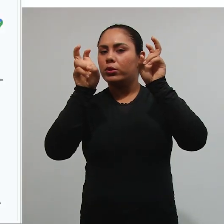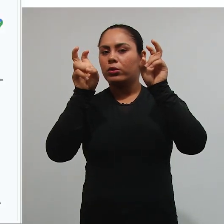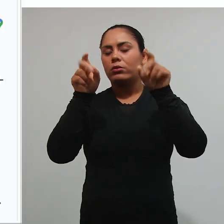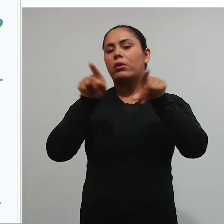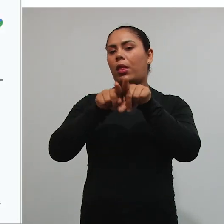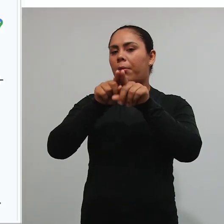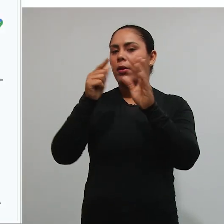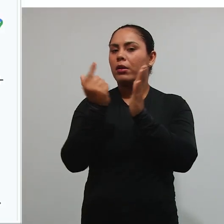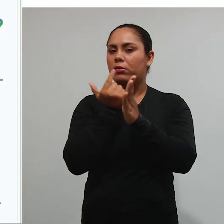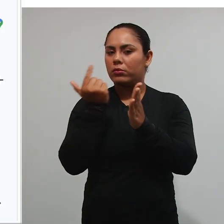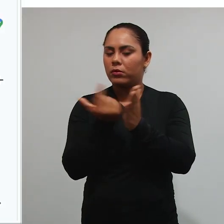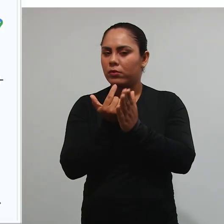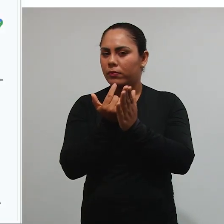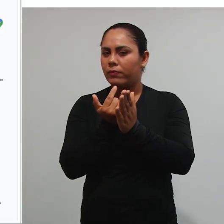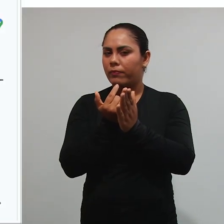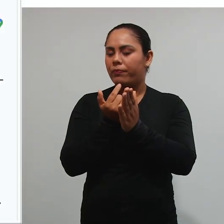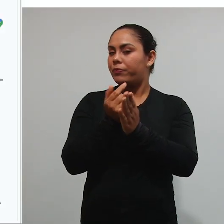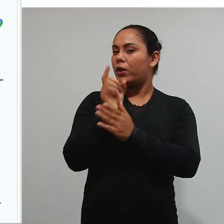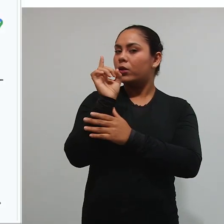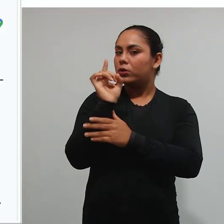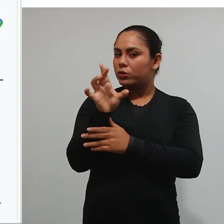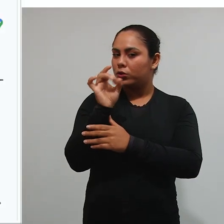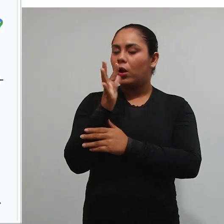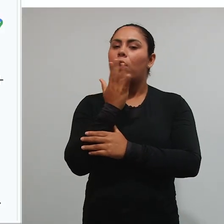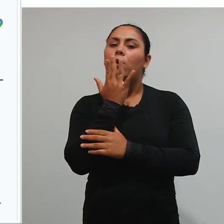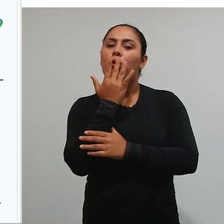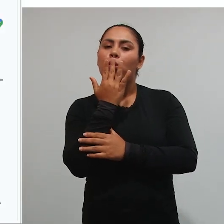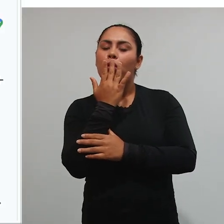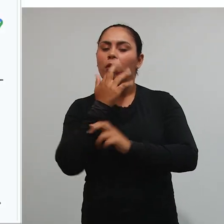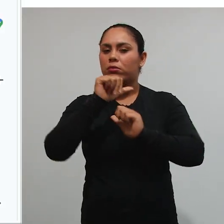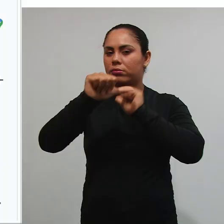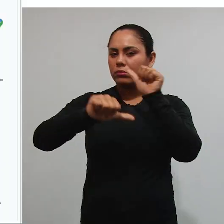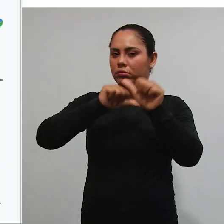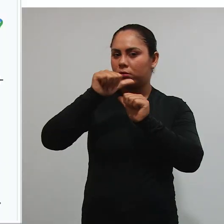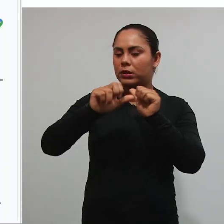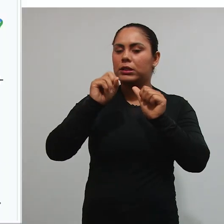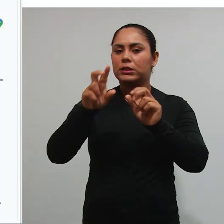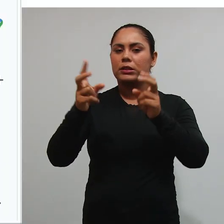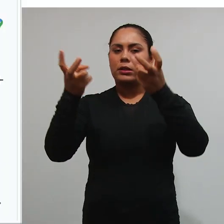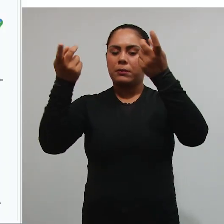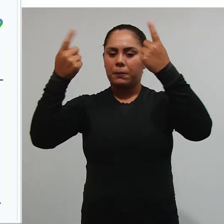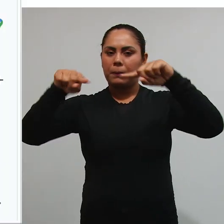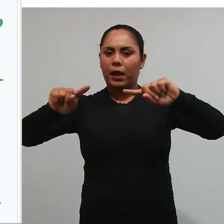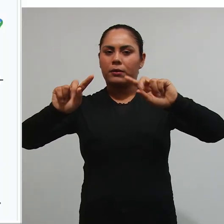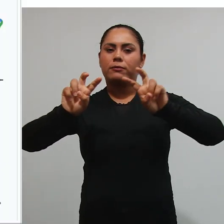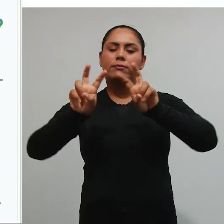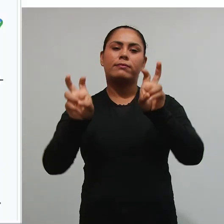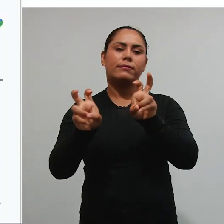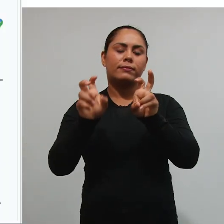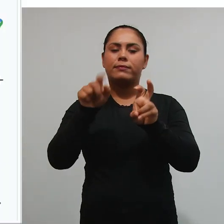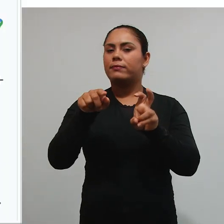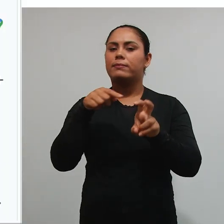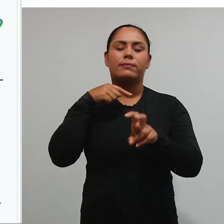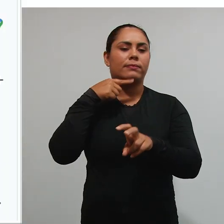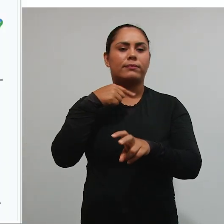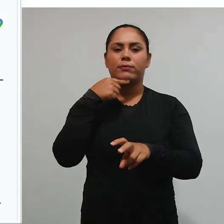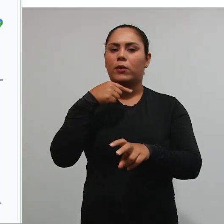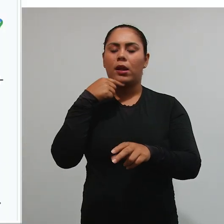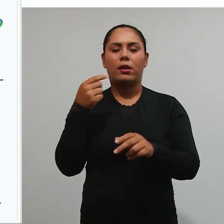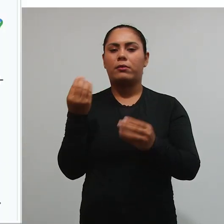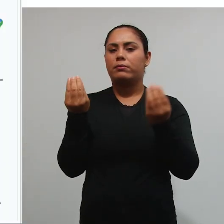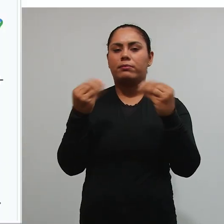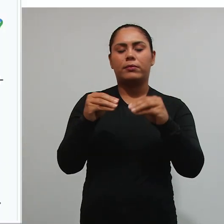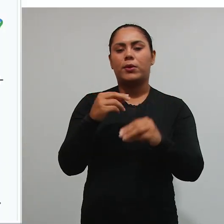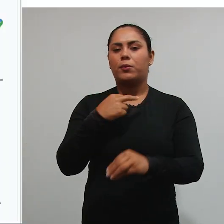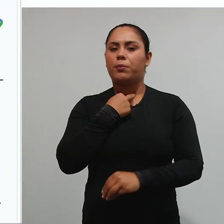obra é negrito, só o título. Se ele tiver subtítulo, não entra, você não negrita,